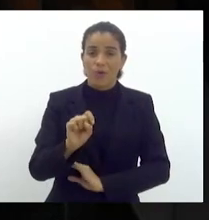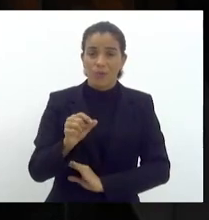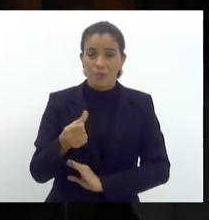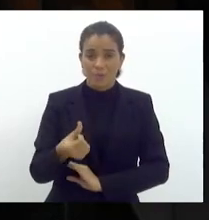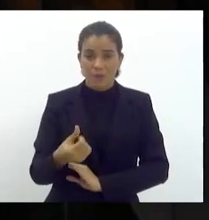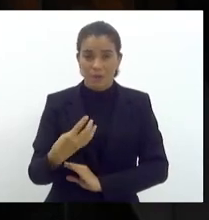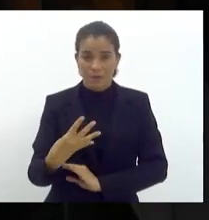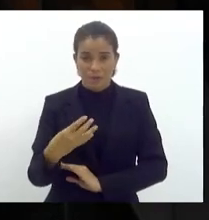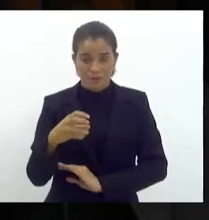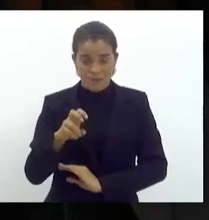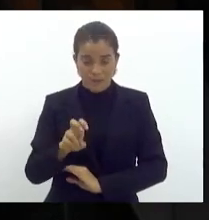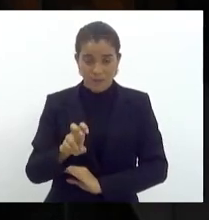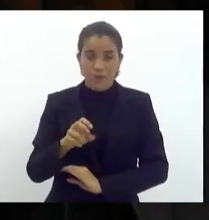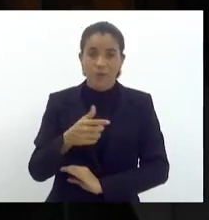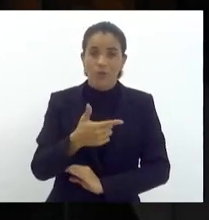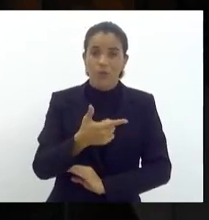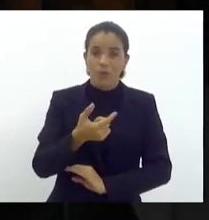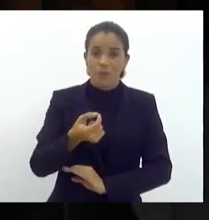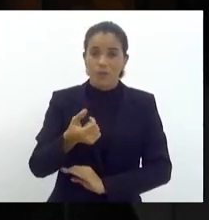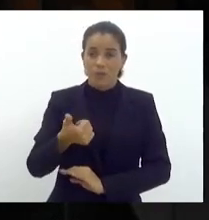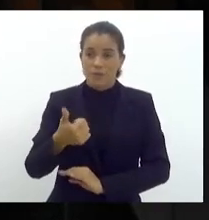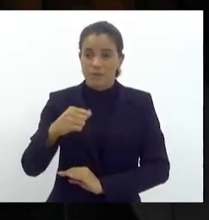de 2019